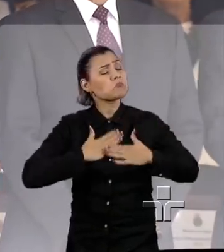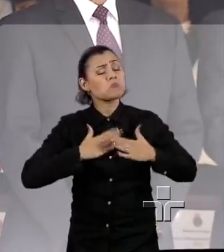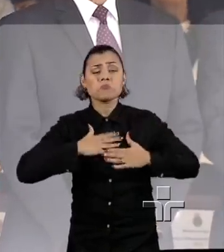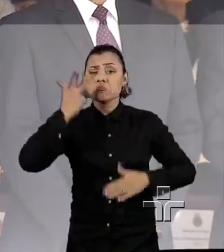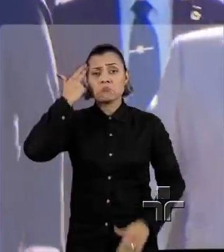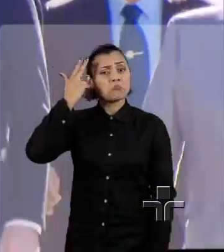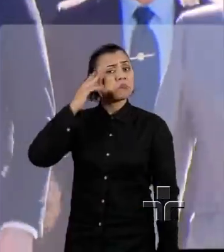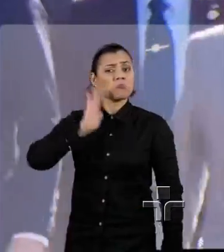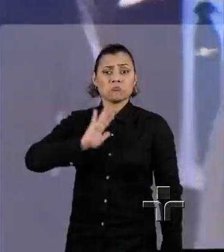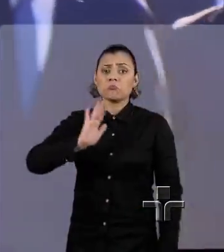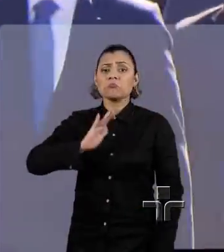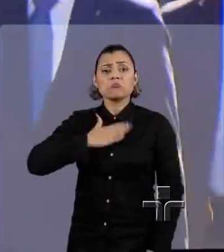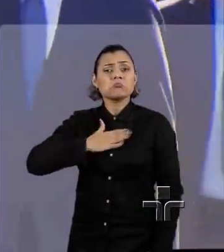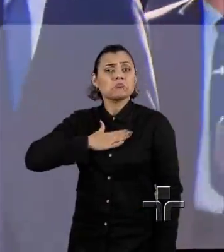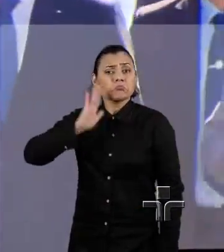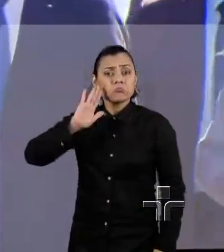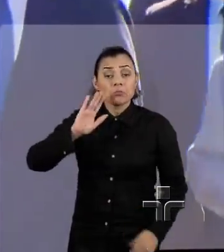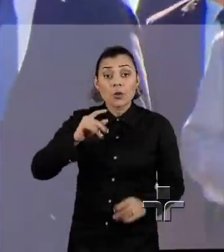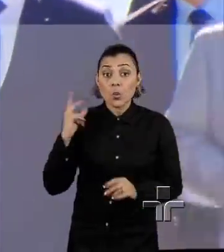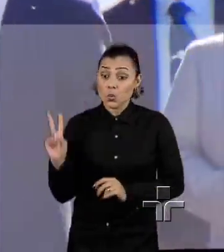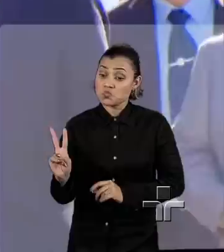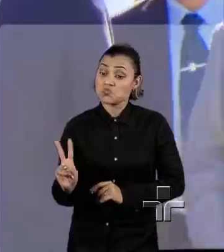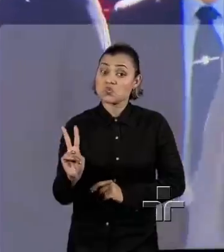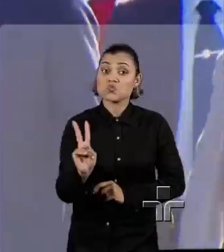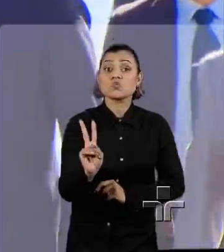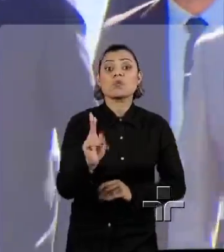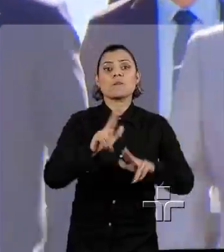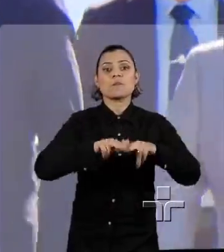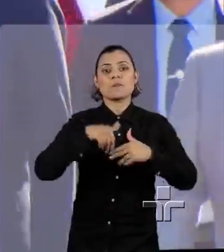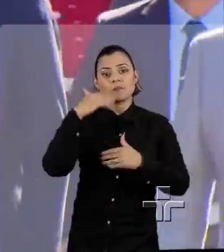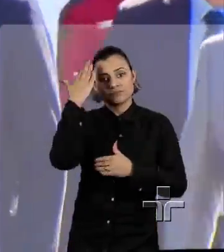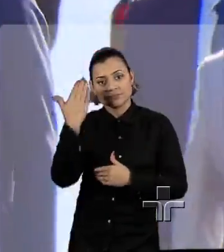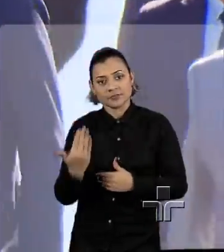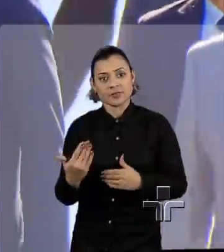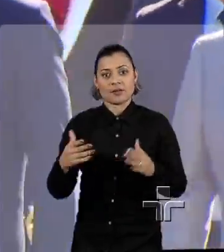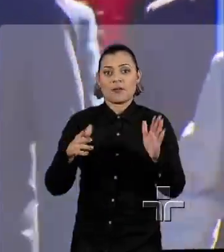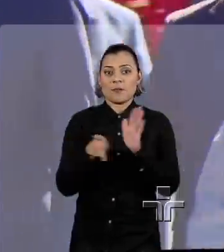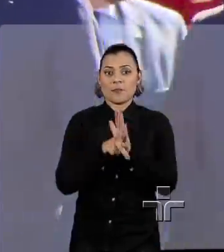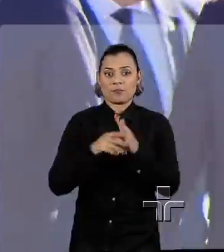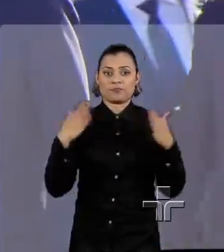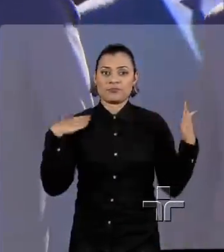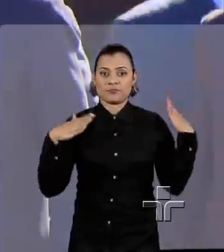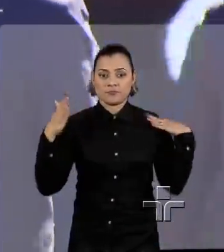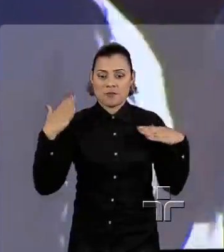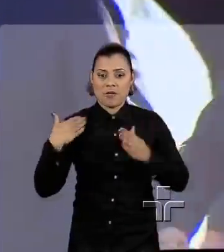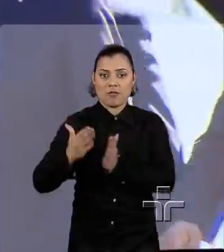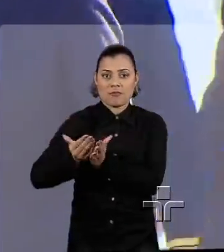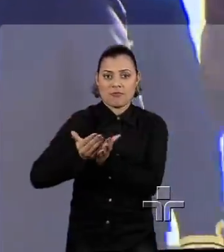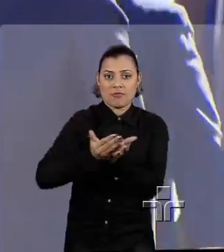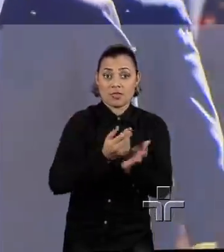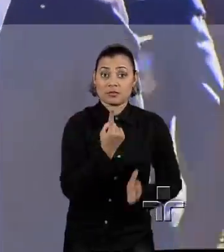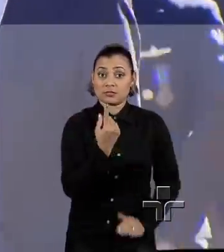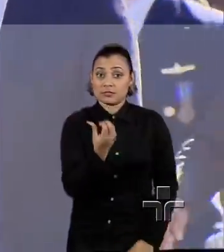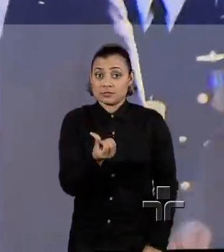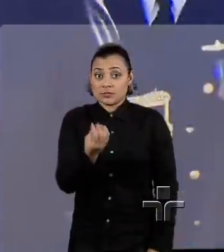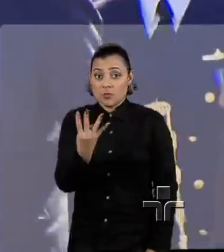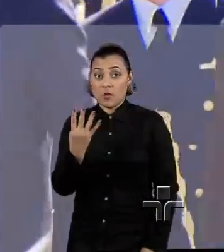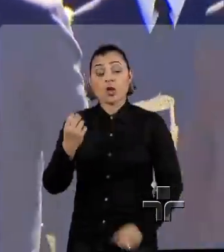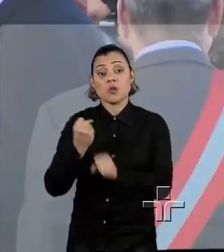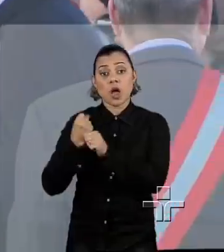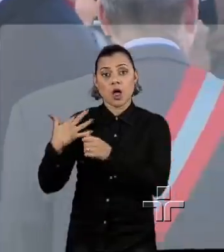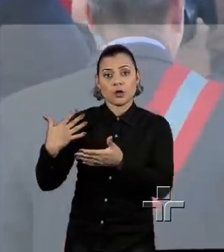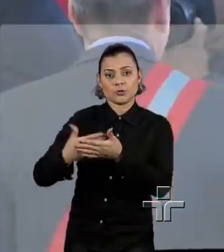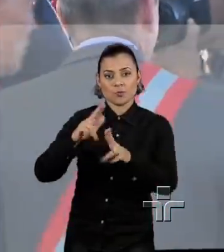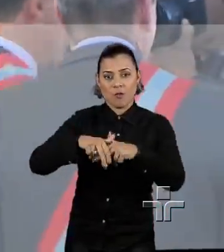que envolvem o caso. Os dois seguiram para a cerimônia da Marinha, em comemoração aos 154 anos da Batalha do